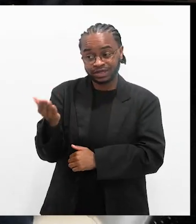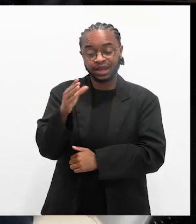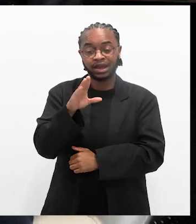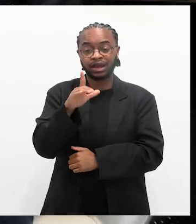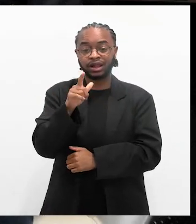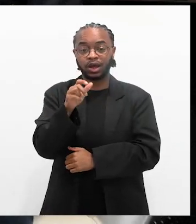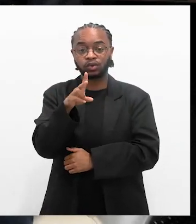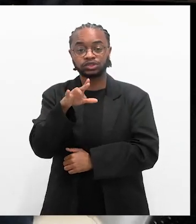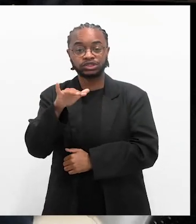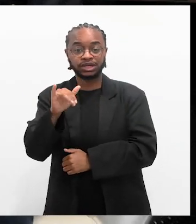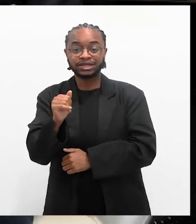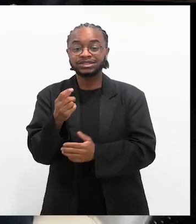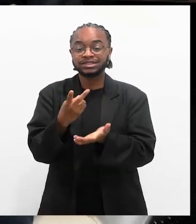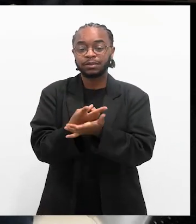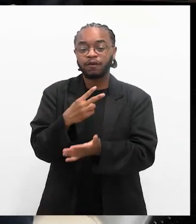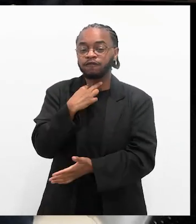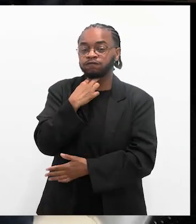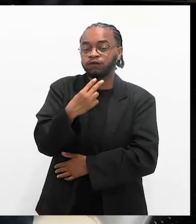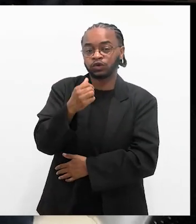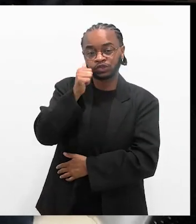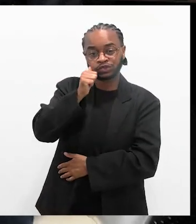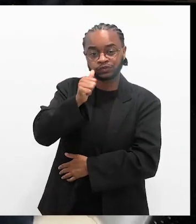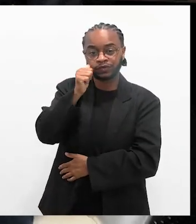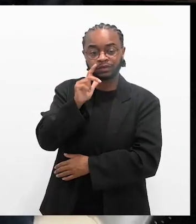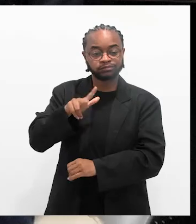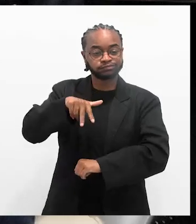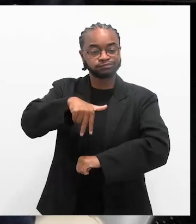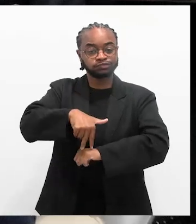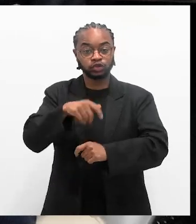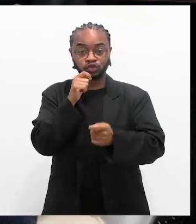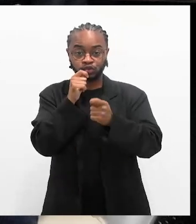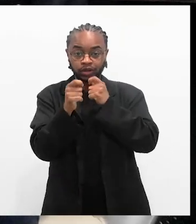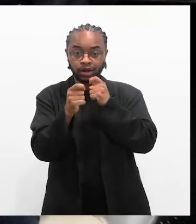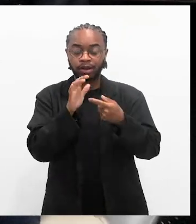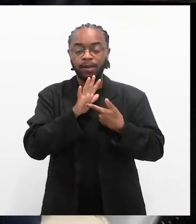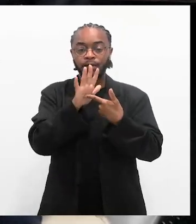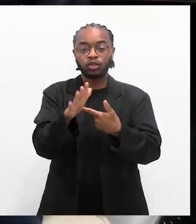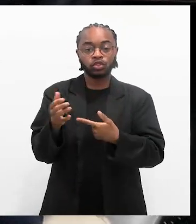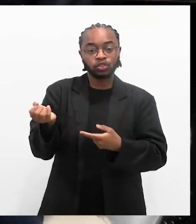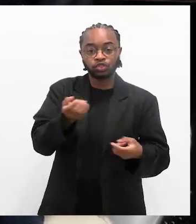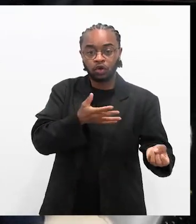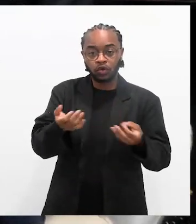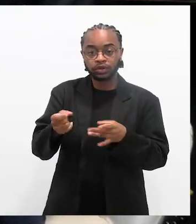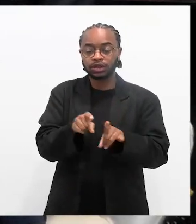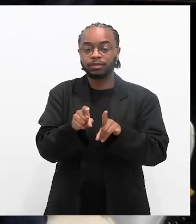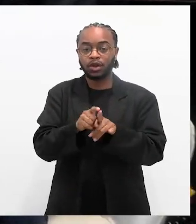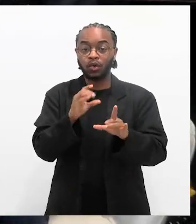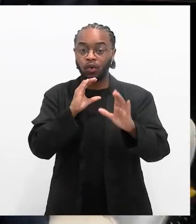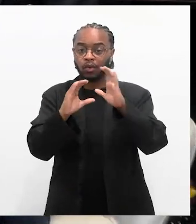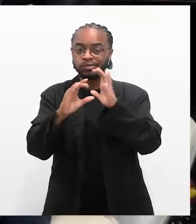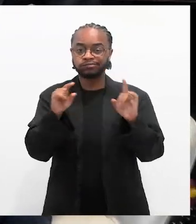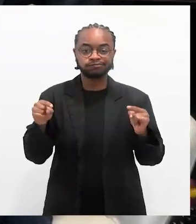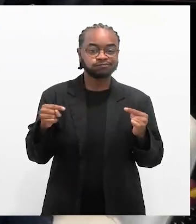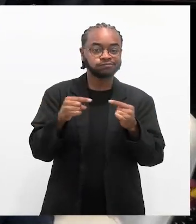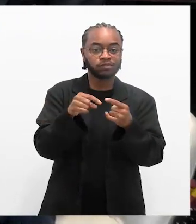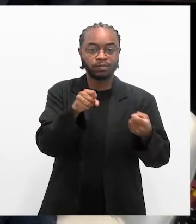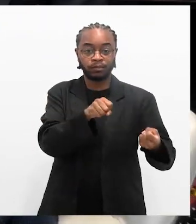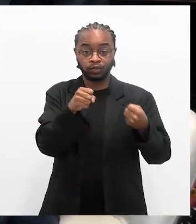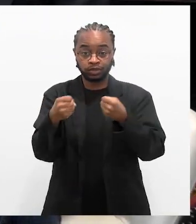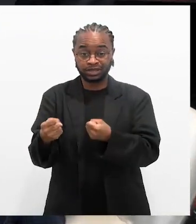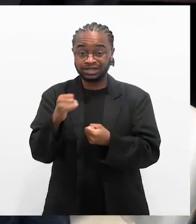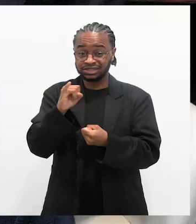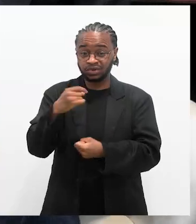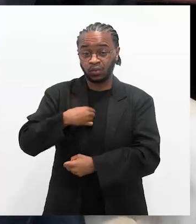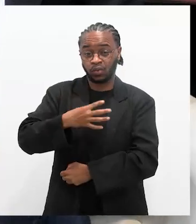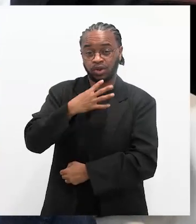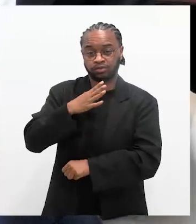você que sempre foi uma voz feminina no jornalismo, sempre trazendo novidades. E a comunicação é tudo, o poder vem da comunicação. Quando